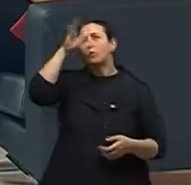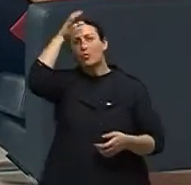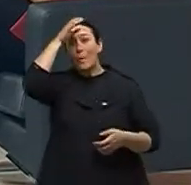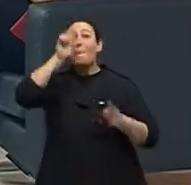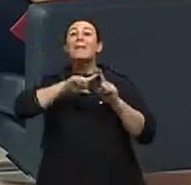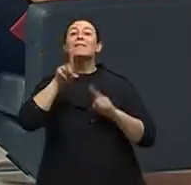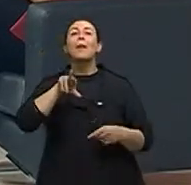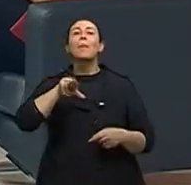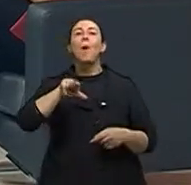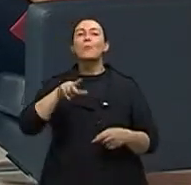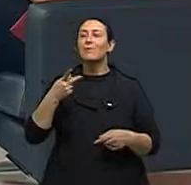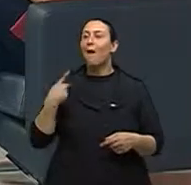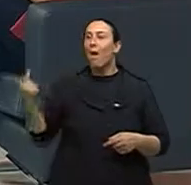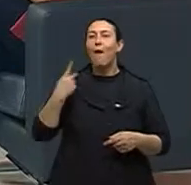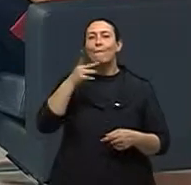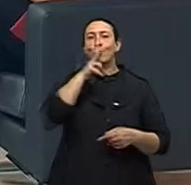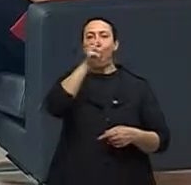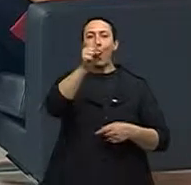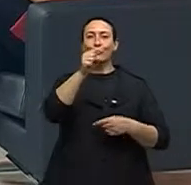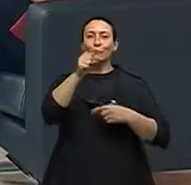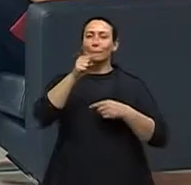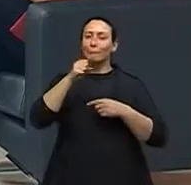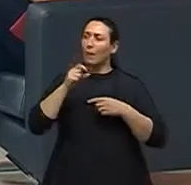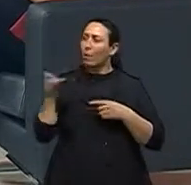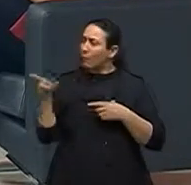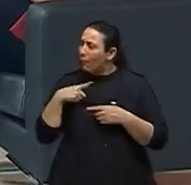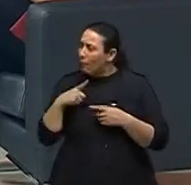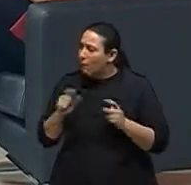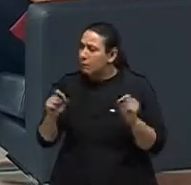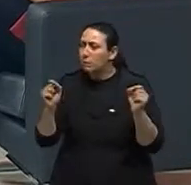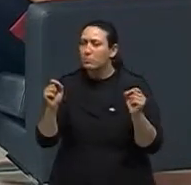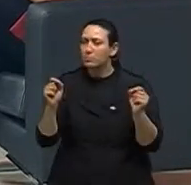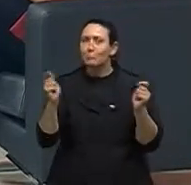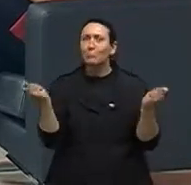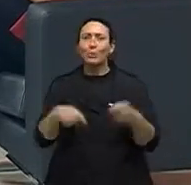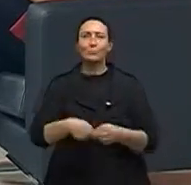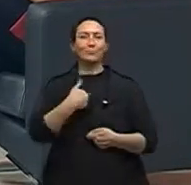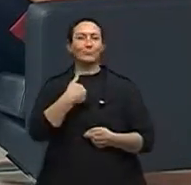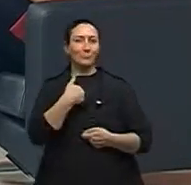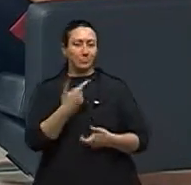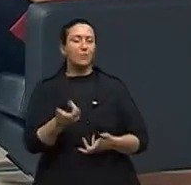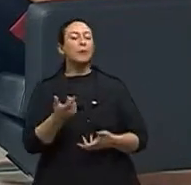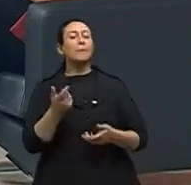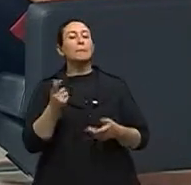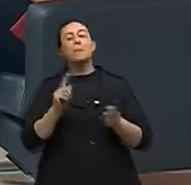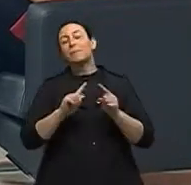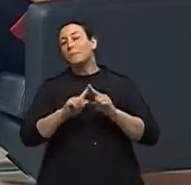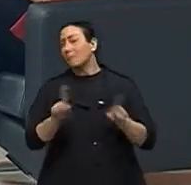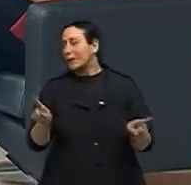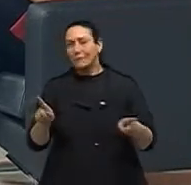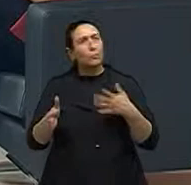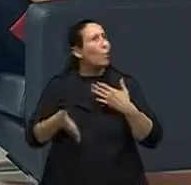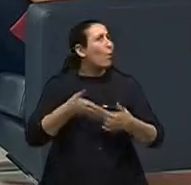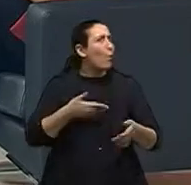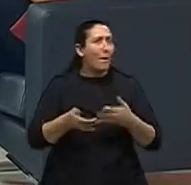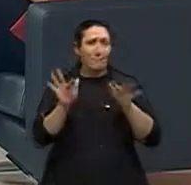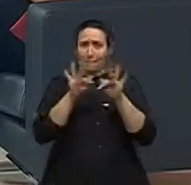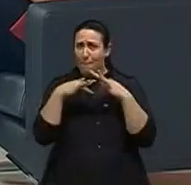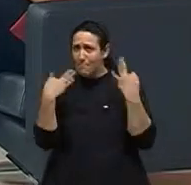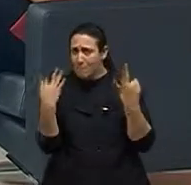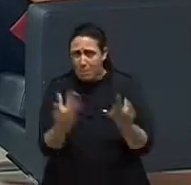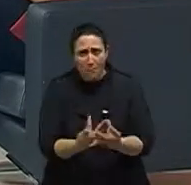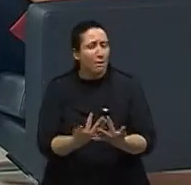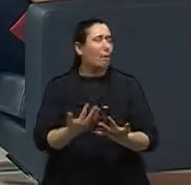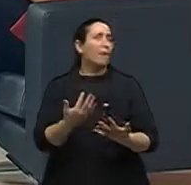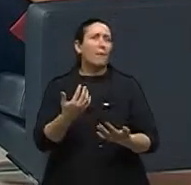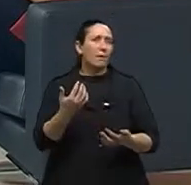mais mais forte Claro claro quando a gente estratifica mas assim qualquer familiar em primeiro